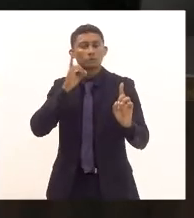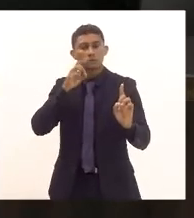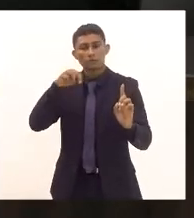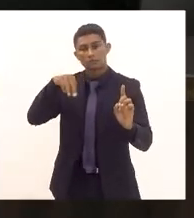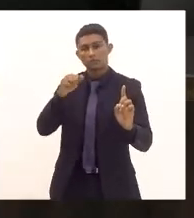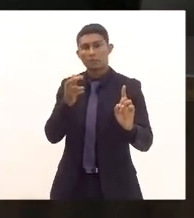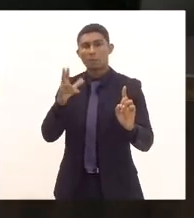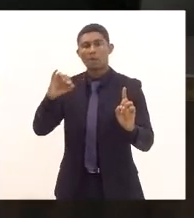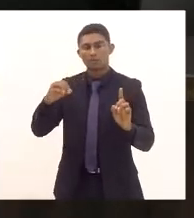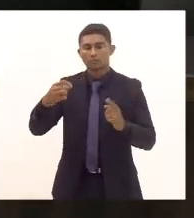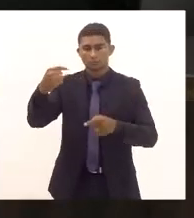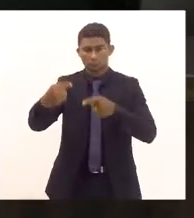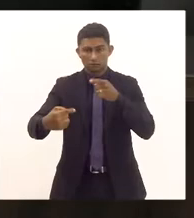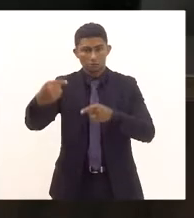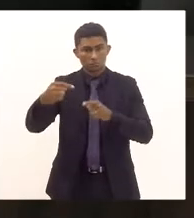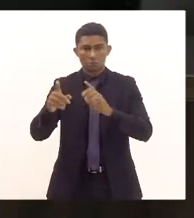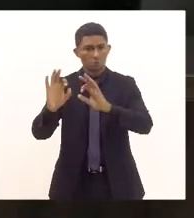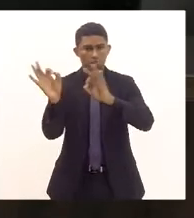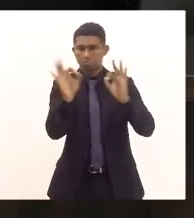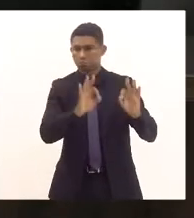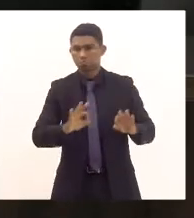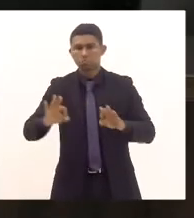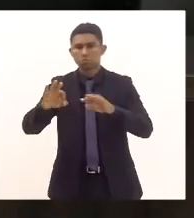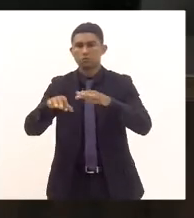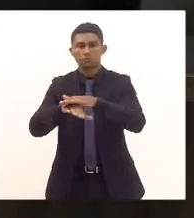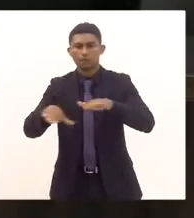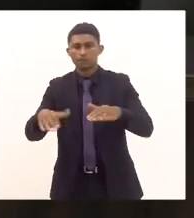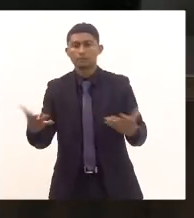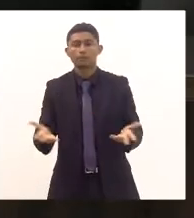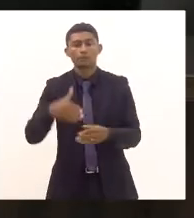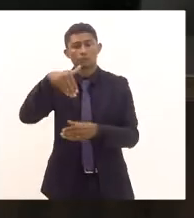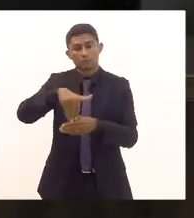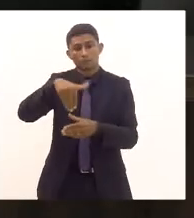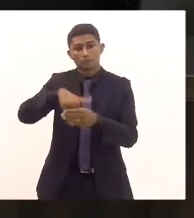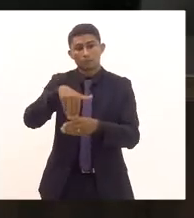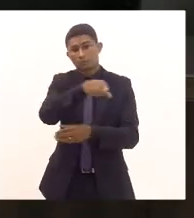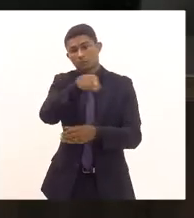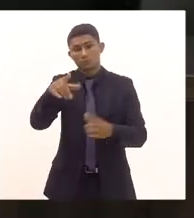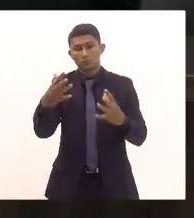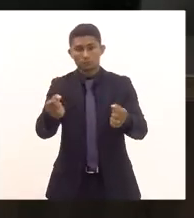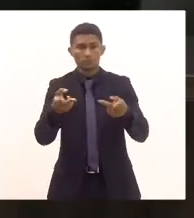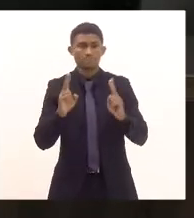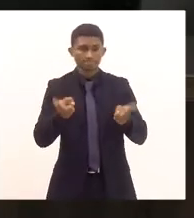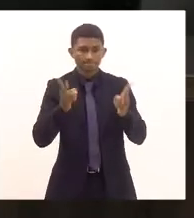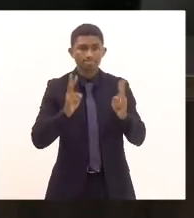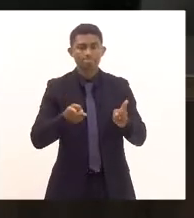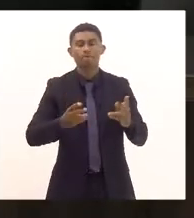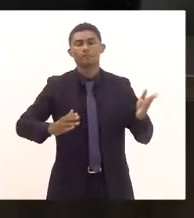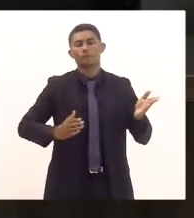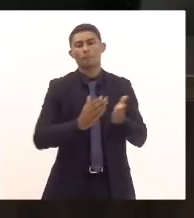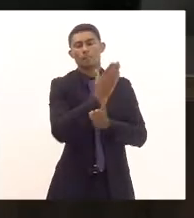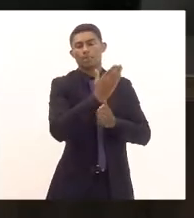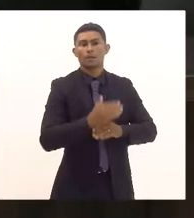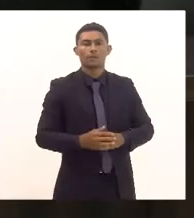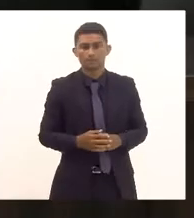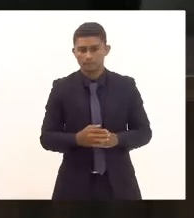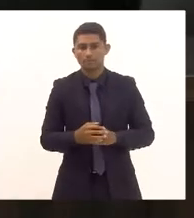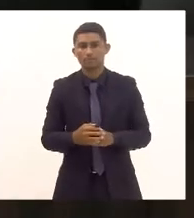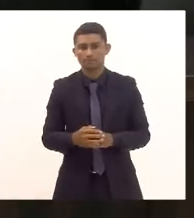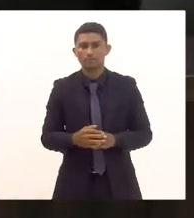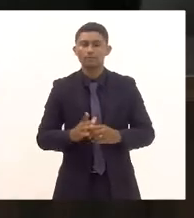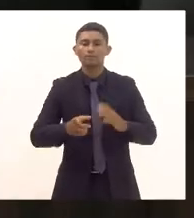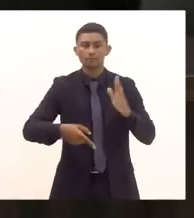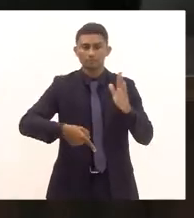canela em discussão 90 que Queira discutir encerrada a discussão e votação ser e com permaneça Como estão aprovada